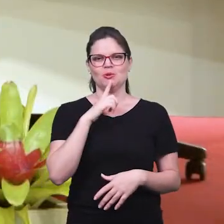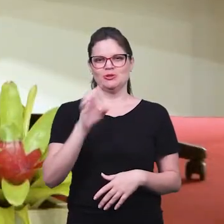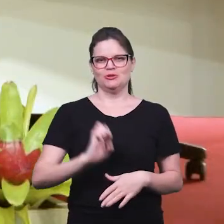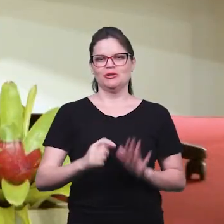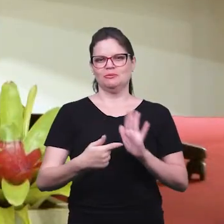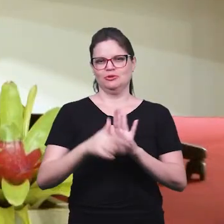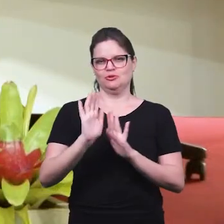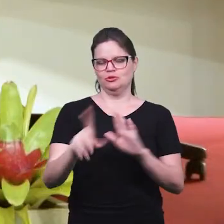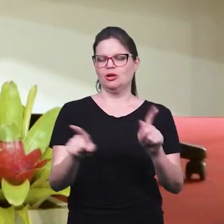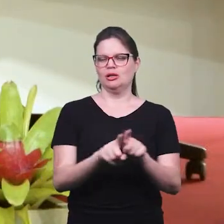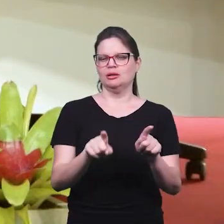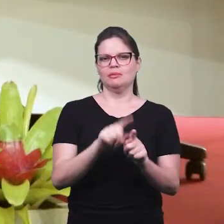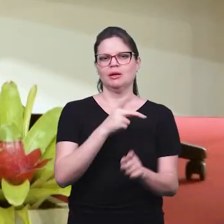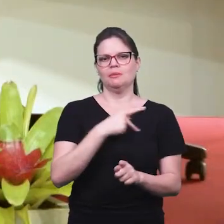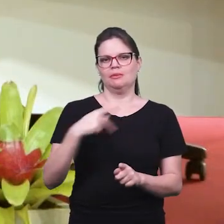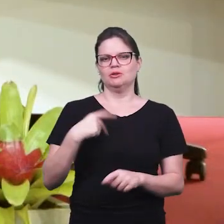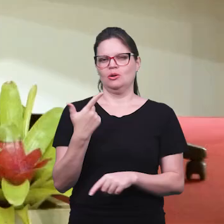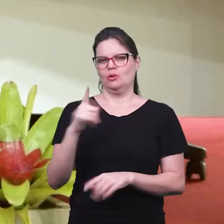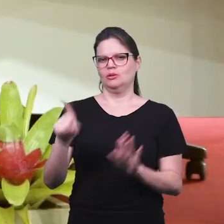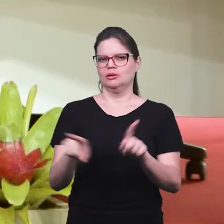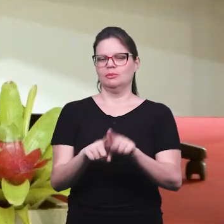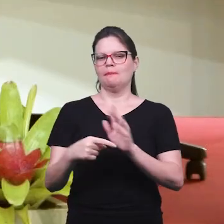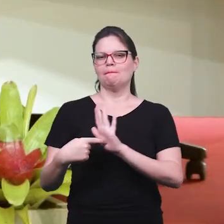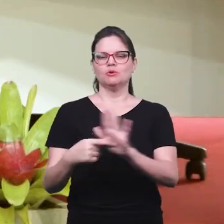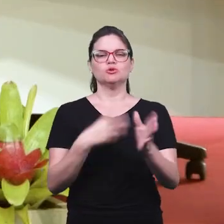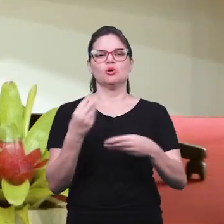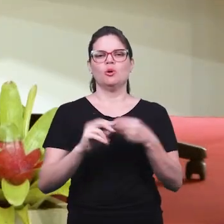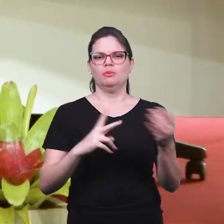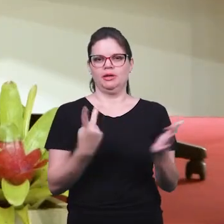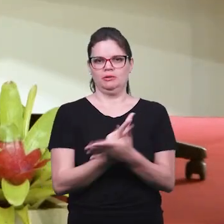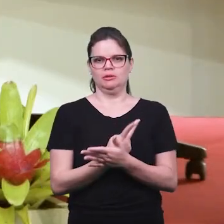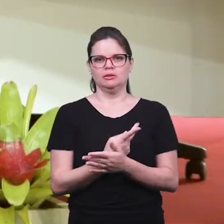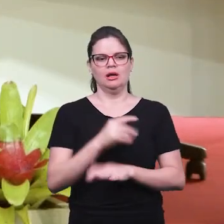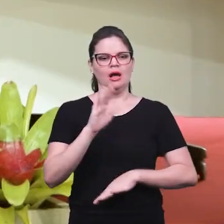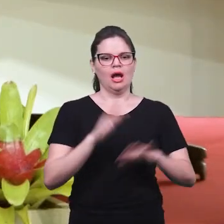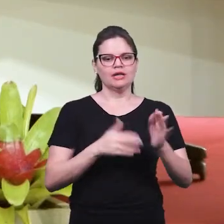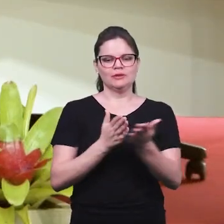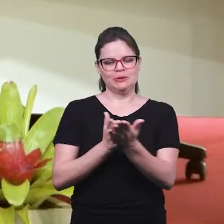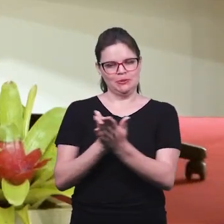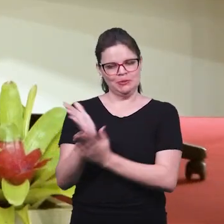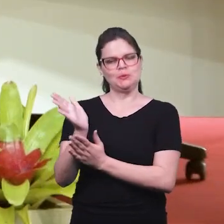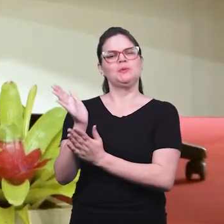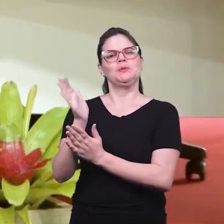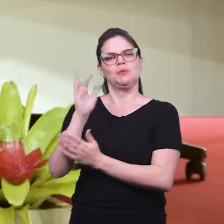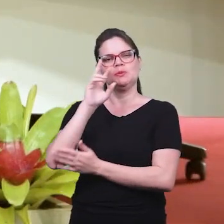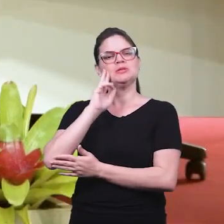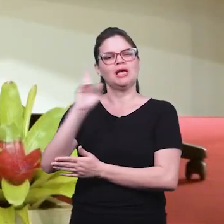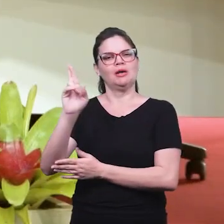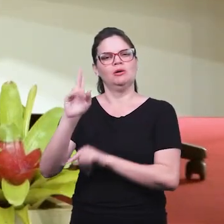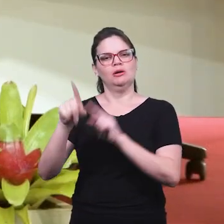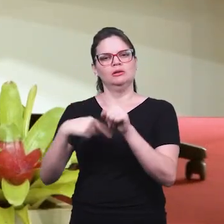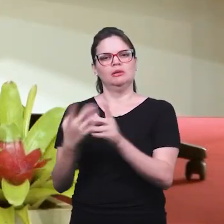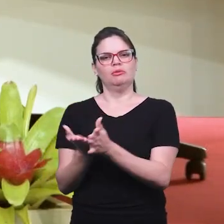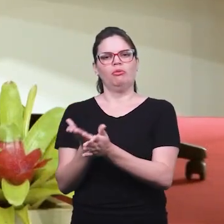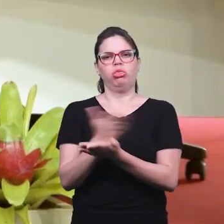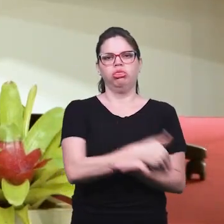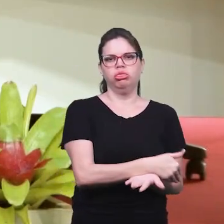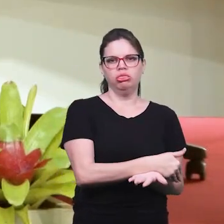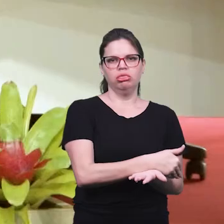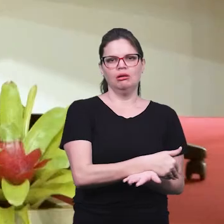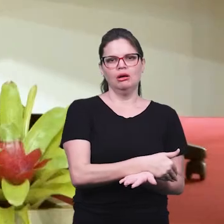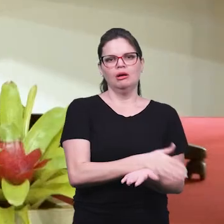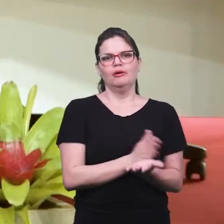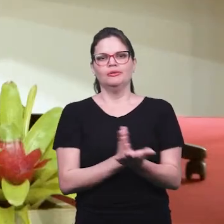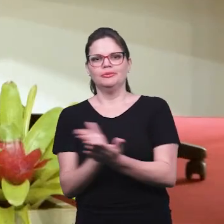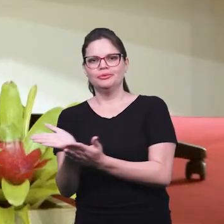mostrou, o pastor Serlon mostrou os grandes desvios de Israel. Ora estavam na presença do Senhor, ora se desviavam.